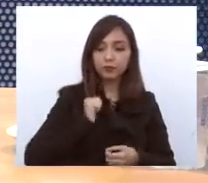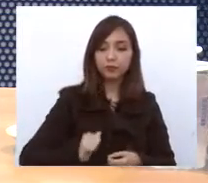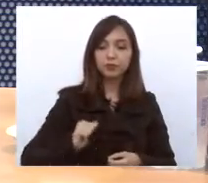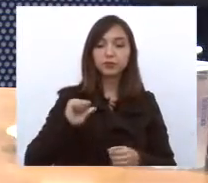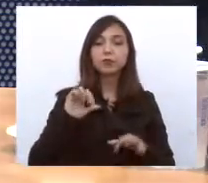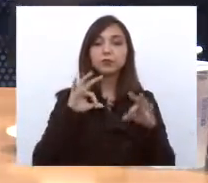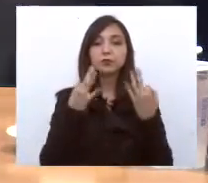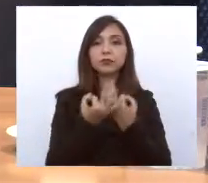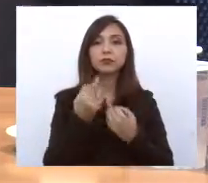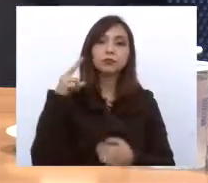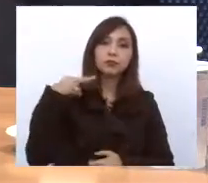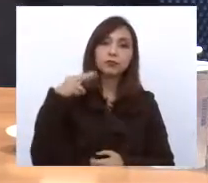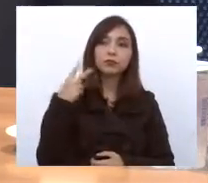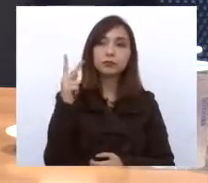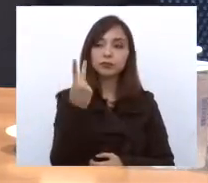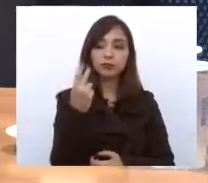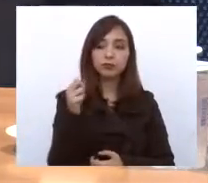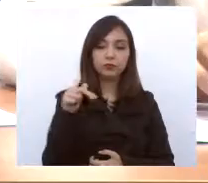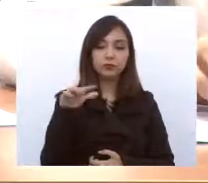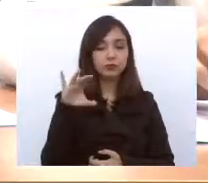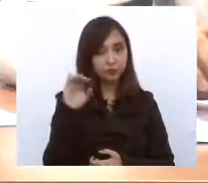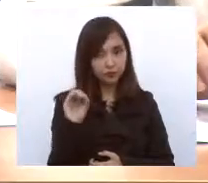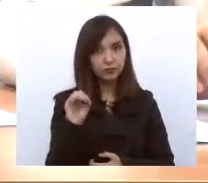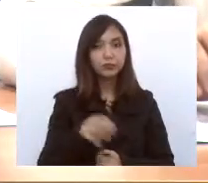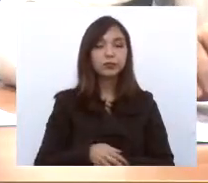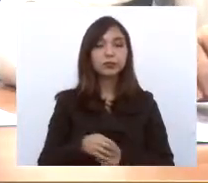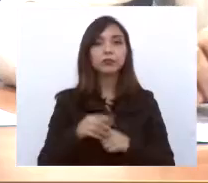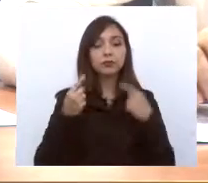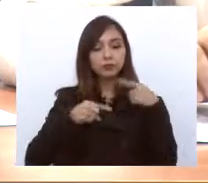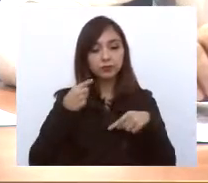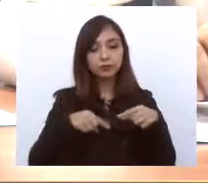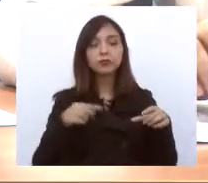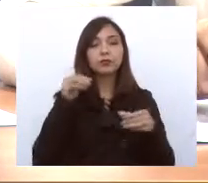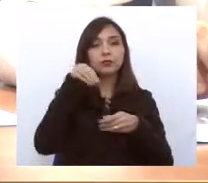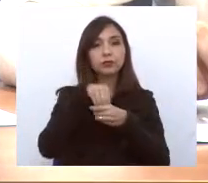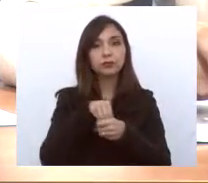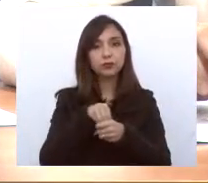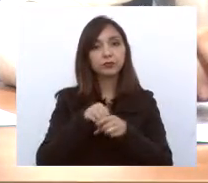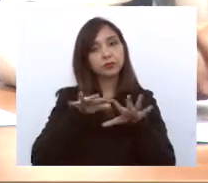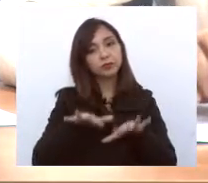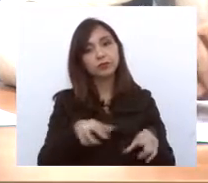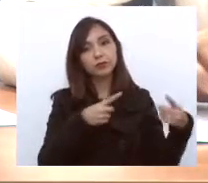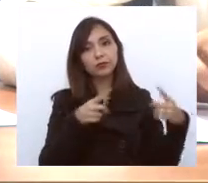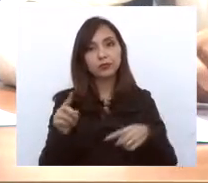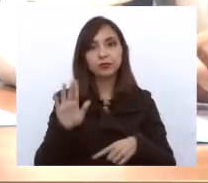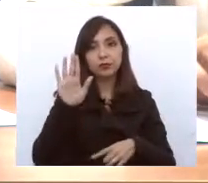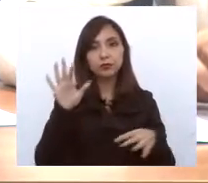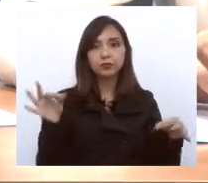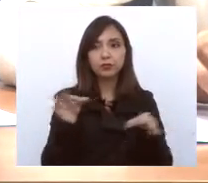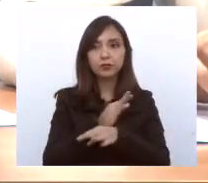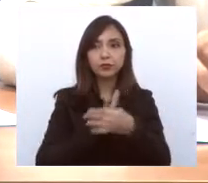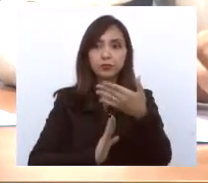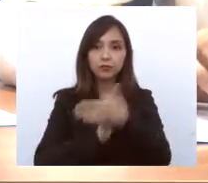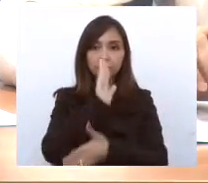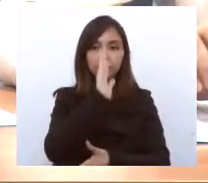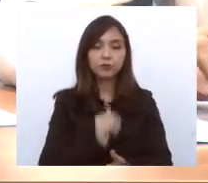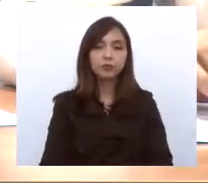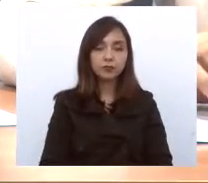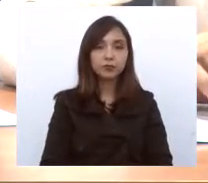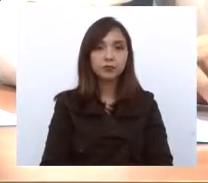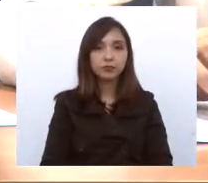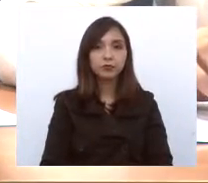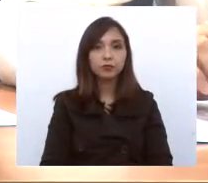Família. Autor, vereador Heleno Metalúrgico. Em discussão, encerrada a discussão e votação. Os vereadores favoráveis permaneçam em comissão, os contrários manifestem. Encerrada a votação,